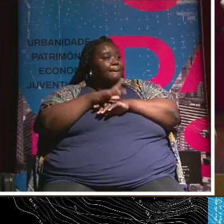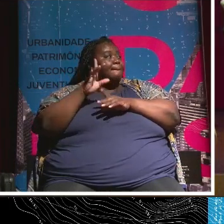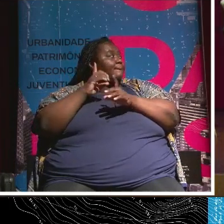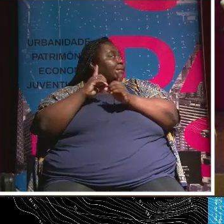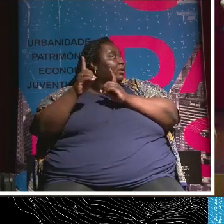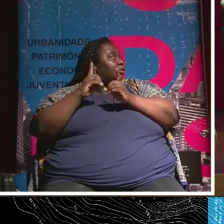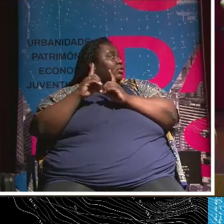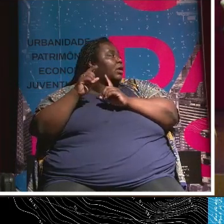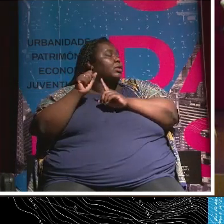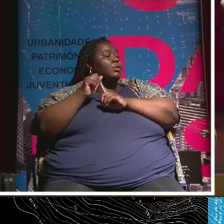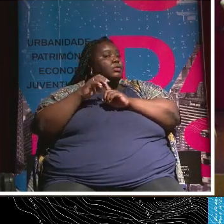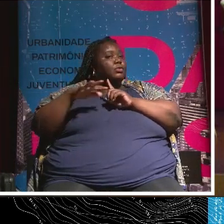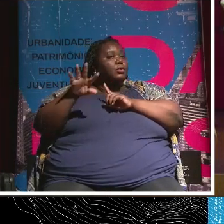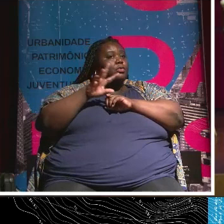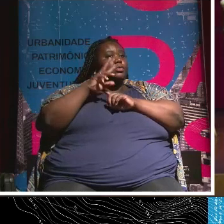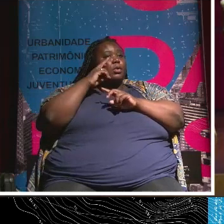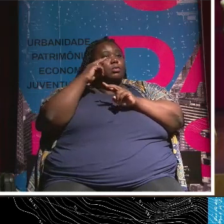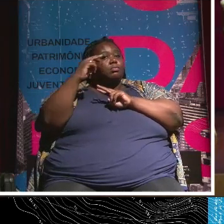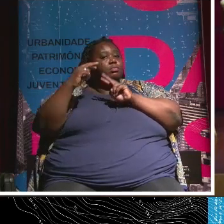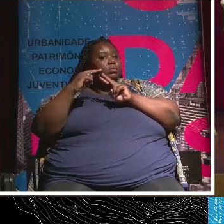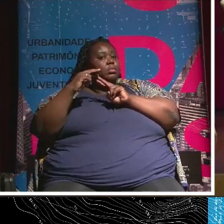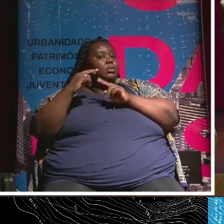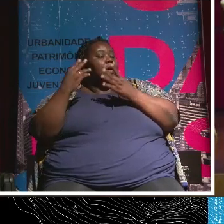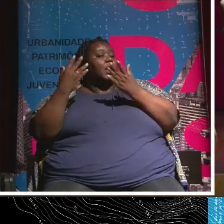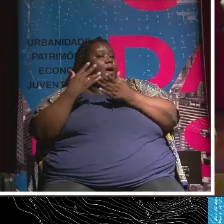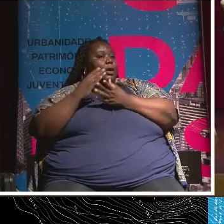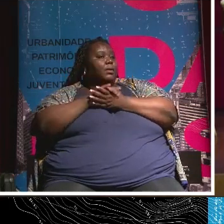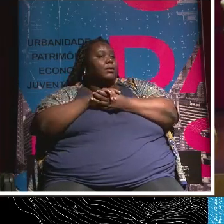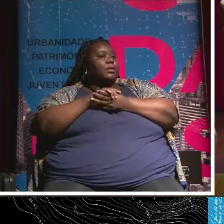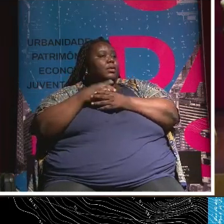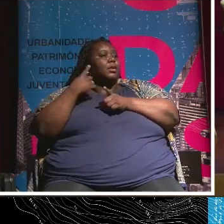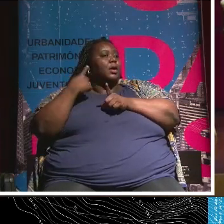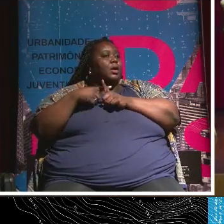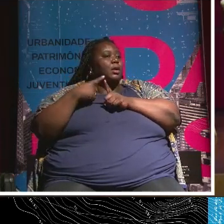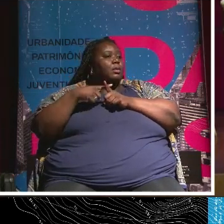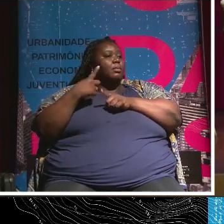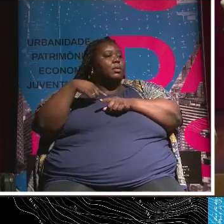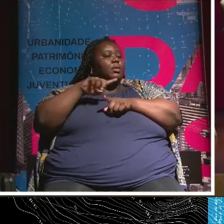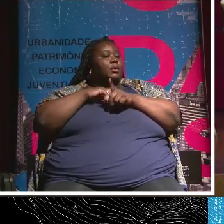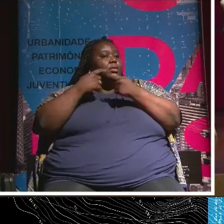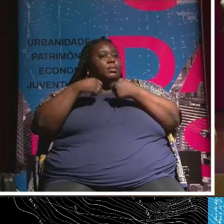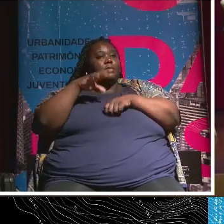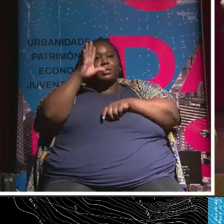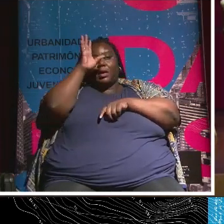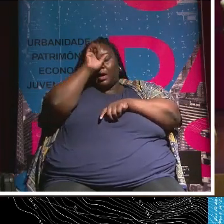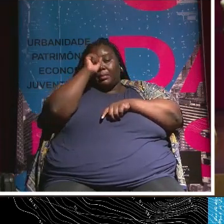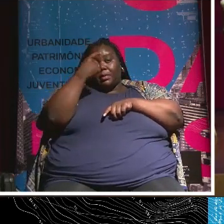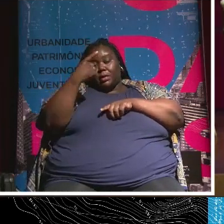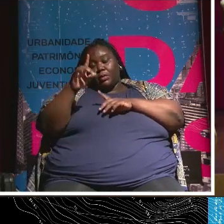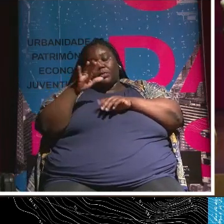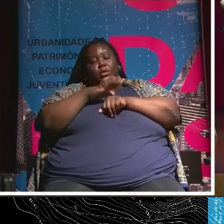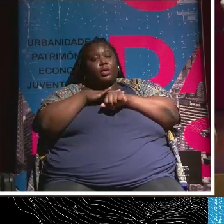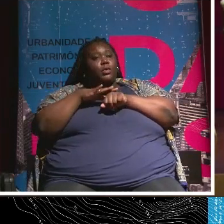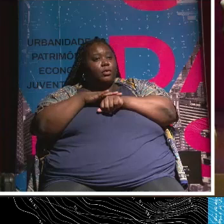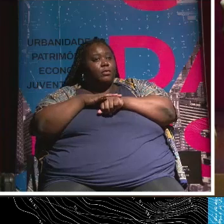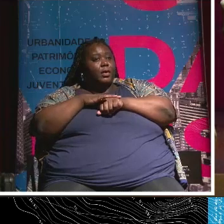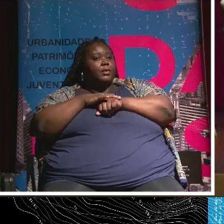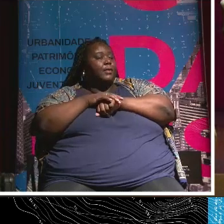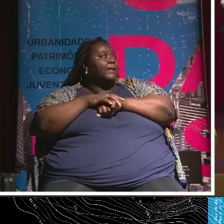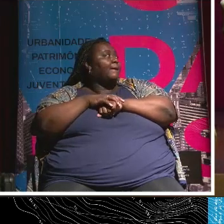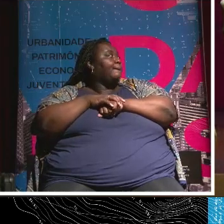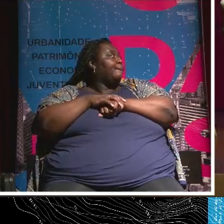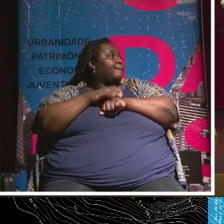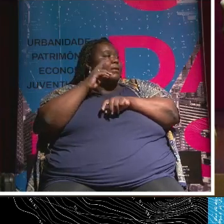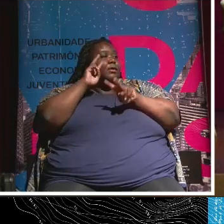diálogo social, do olho no olho, por enquanto. Porque a gente tem que aprender a fazer um outro diálogo social. Quero